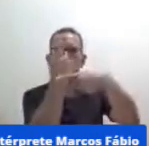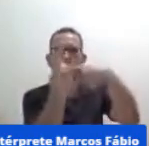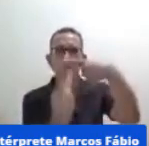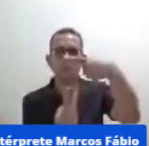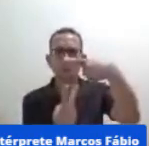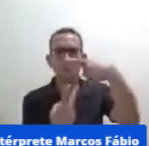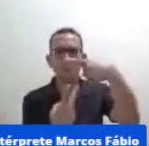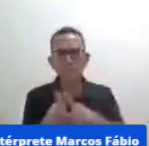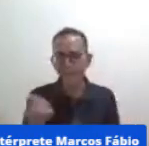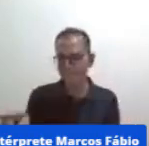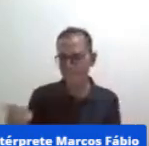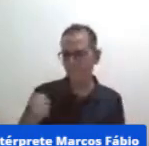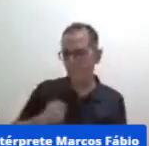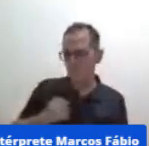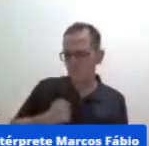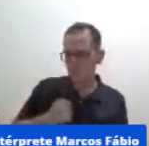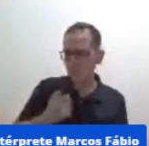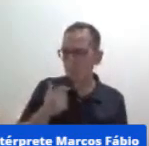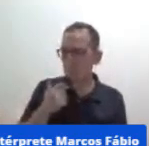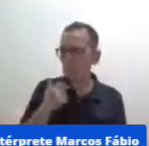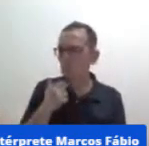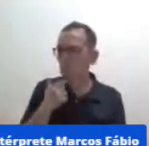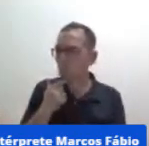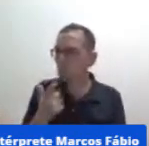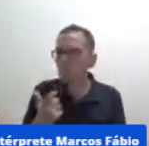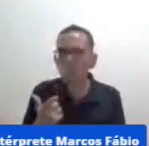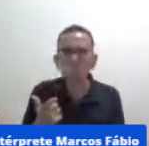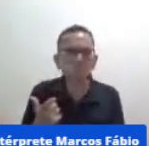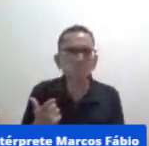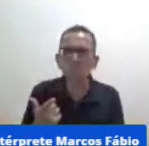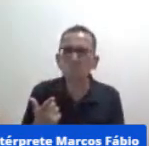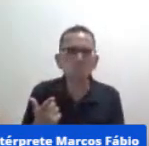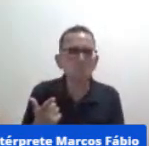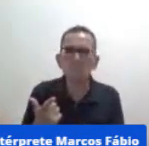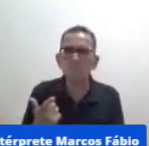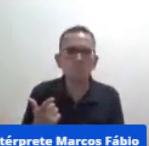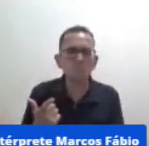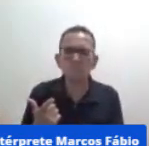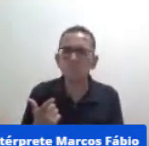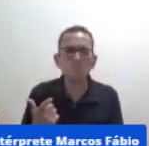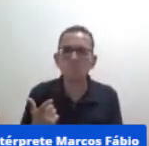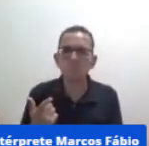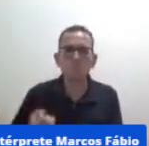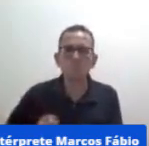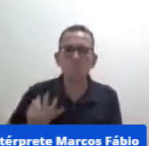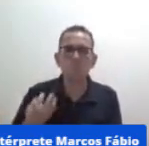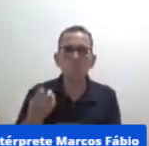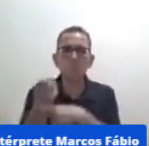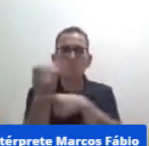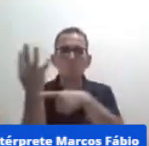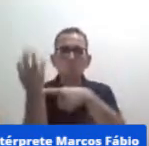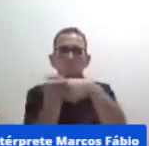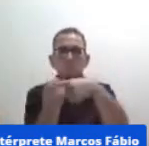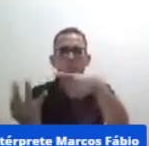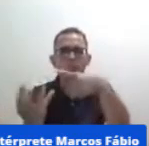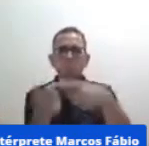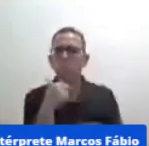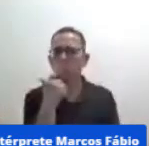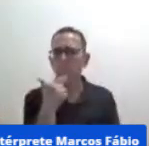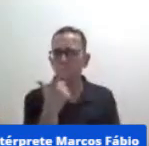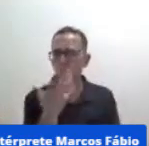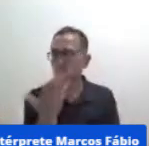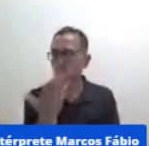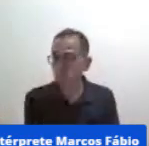Mas o meu aluno, ele não tem conhecimento sobre o sistema de numeração, correto? A partir